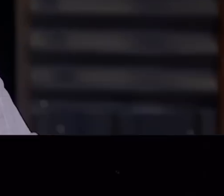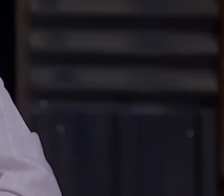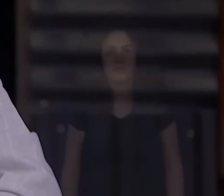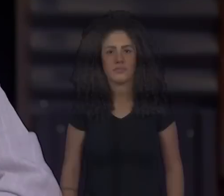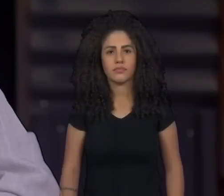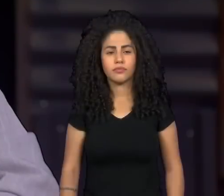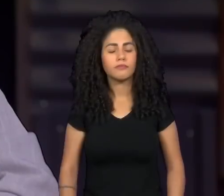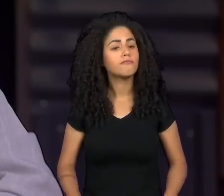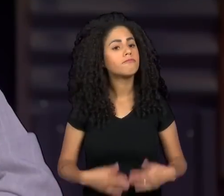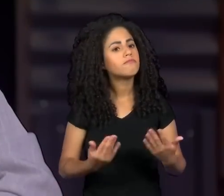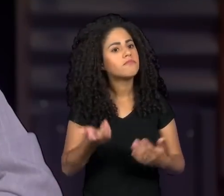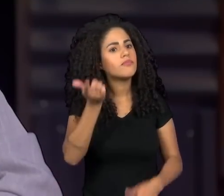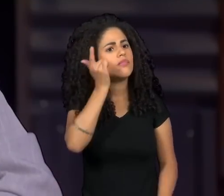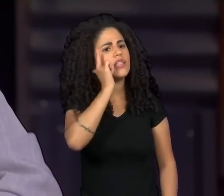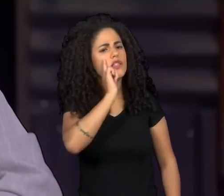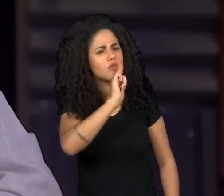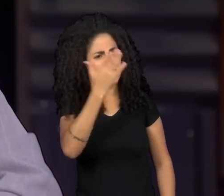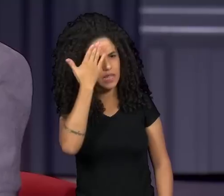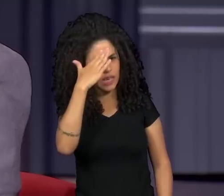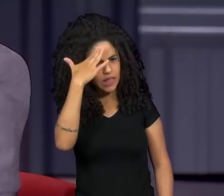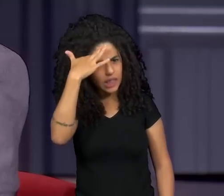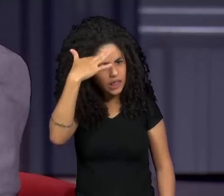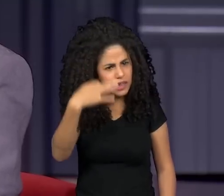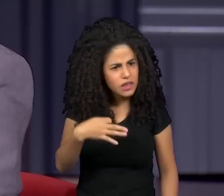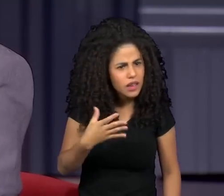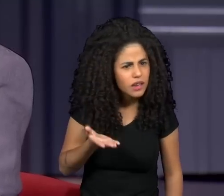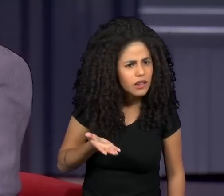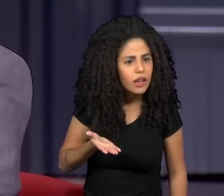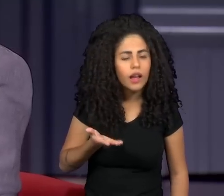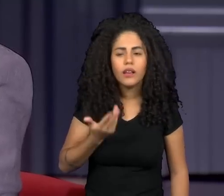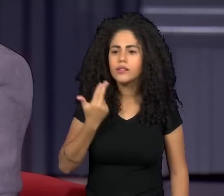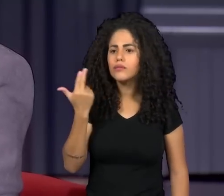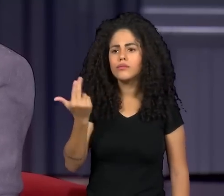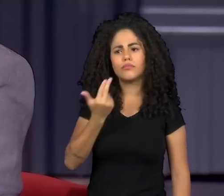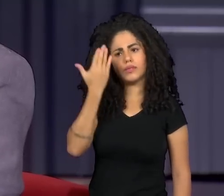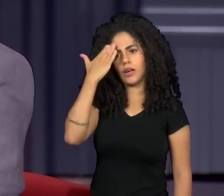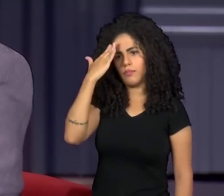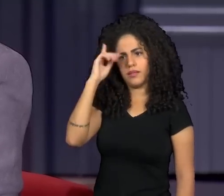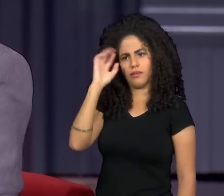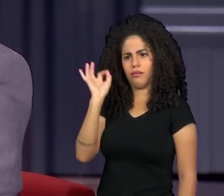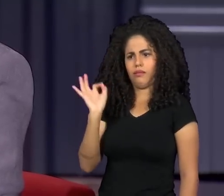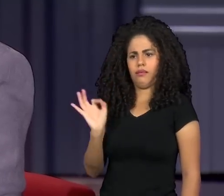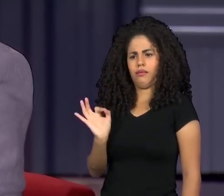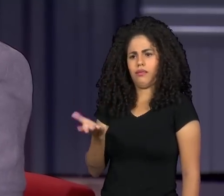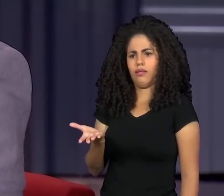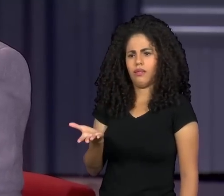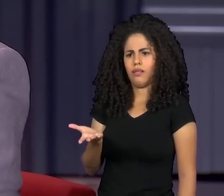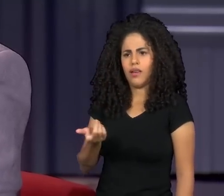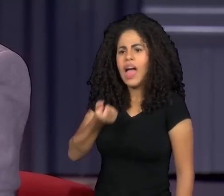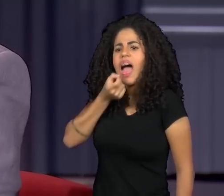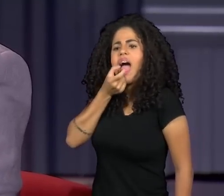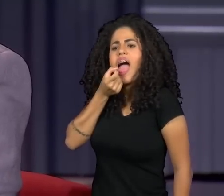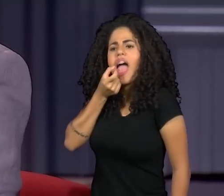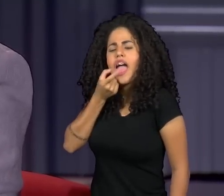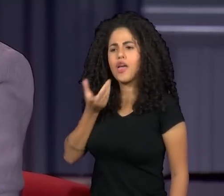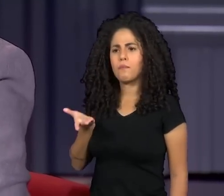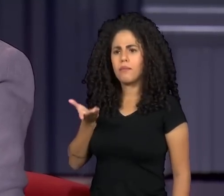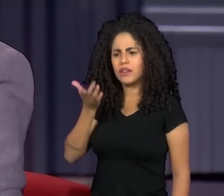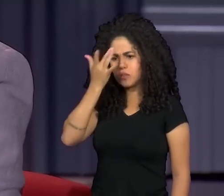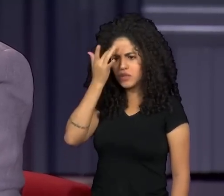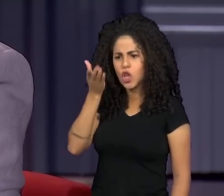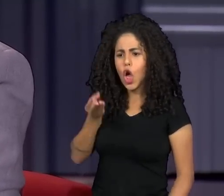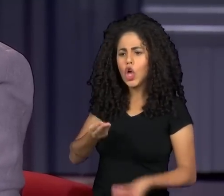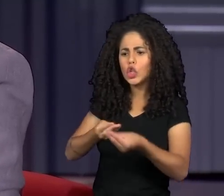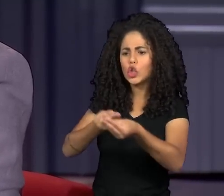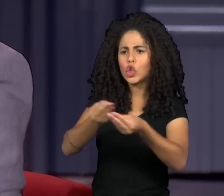E você consegue entender isso, não? Não dá pra entender não, né, meu irmão? Coquetel de cloroquina com maluquice, você acha que vai dar em quê? A galera tomando